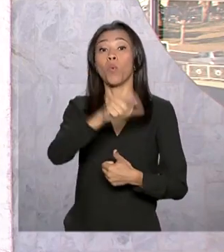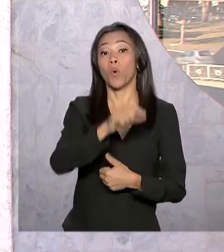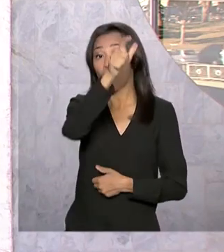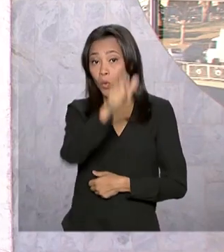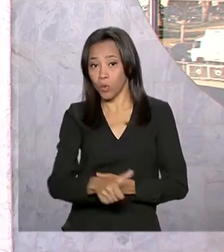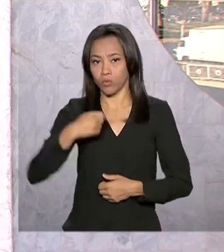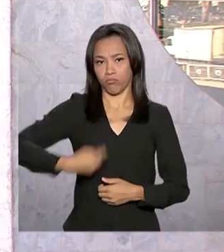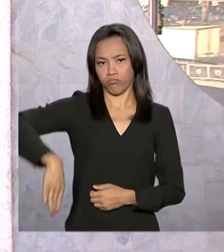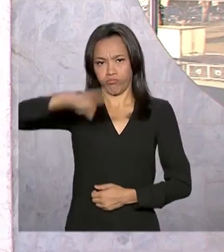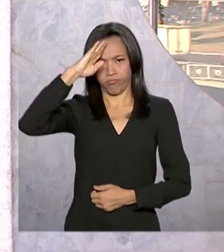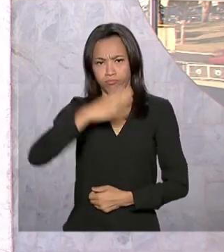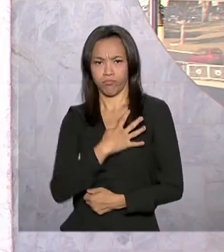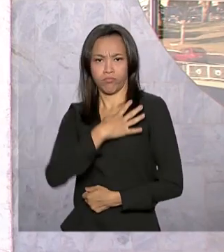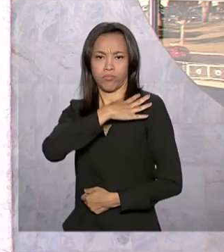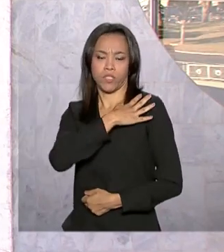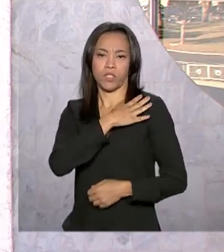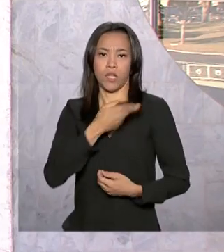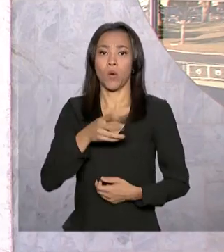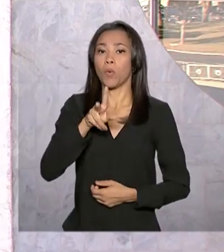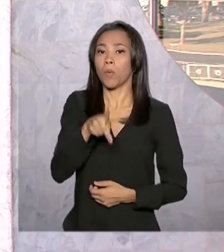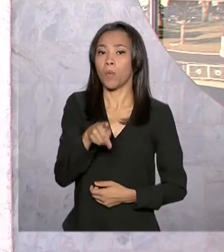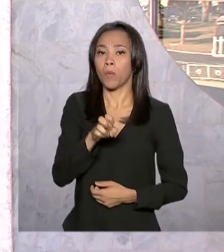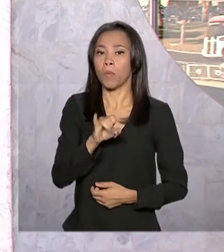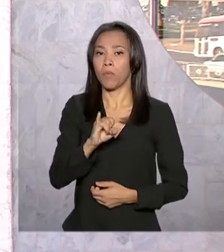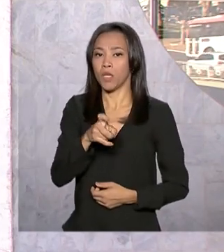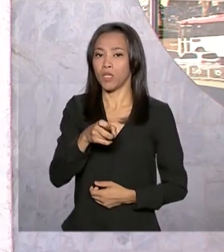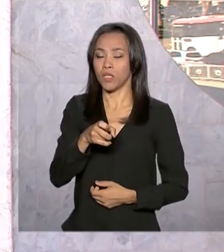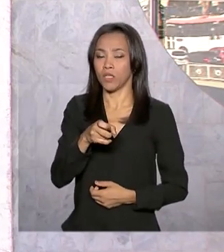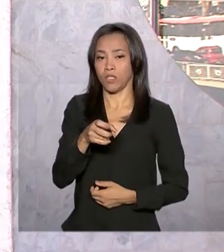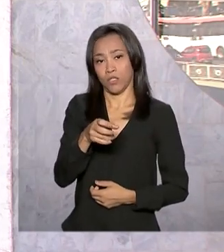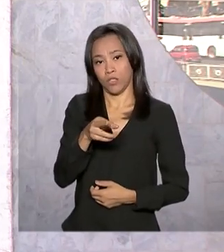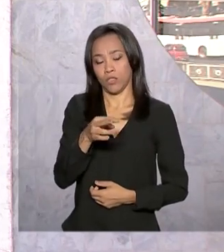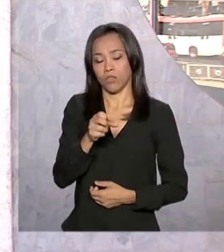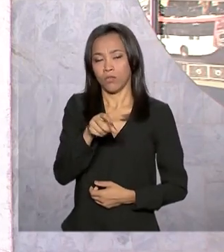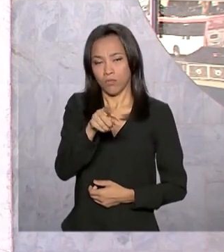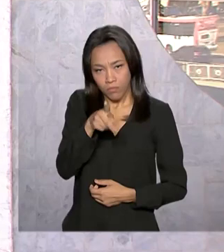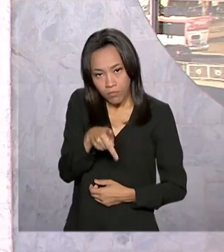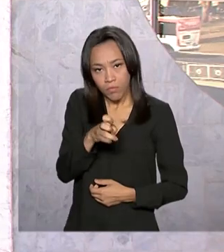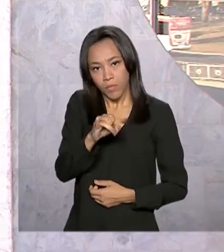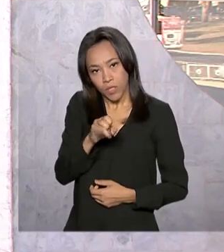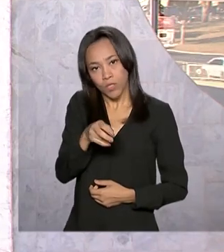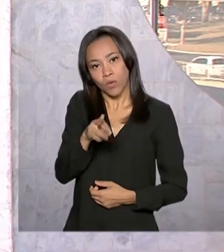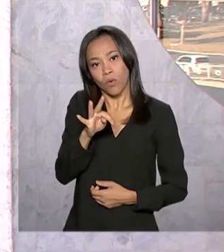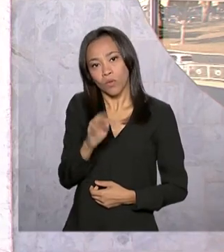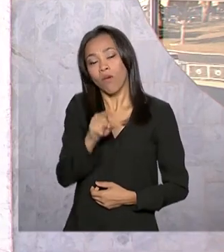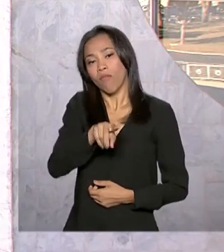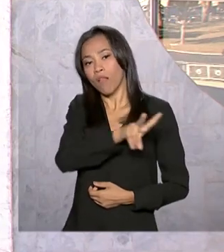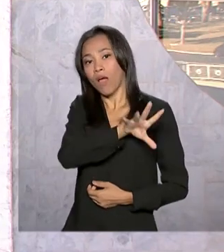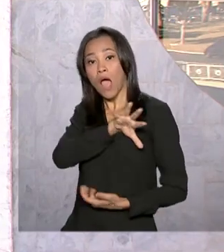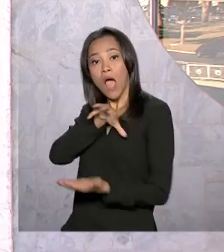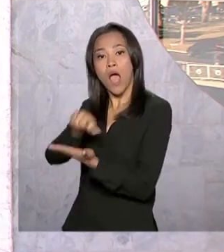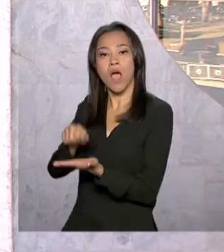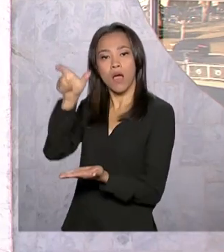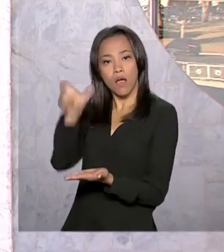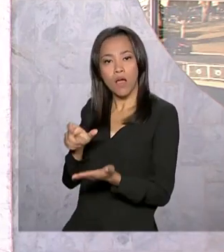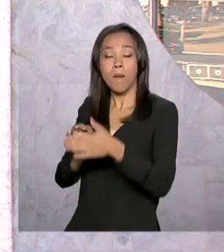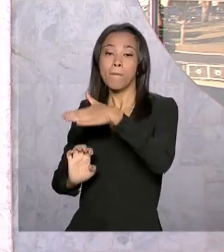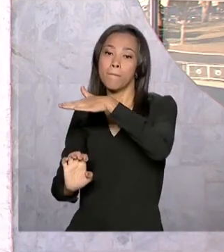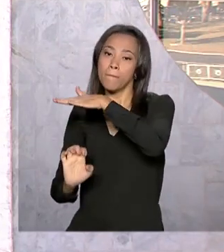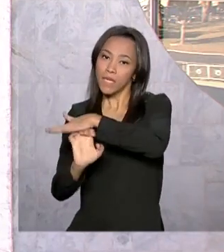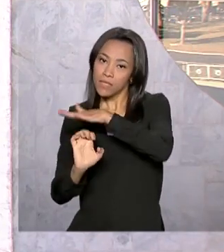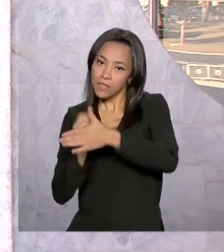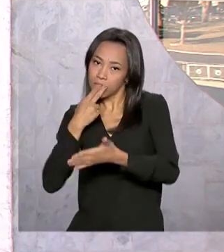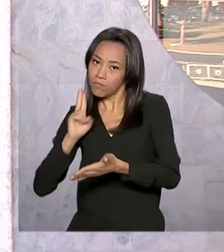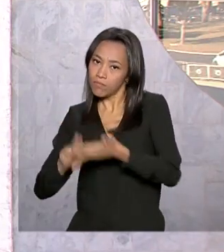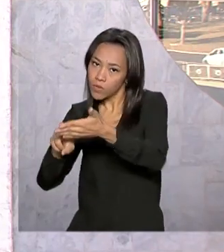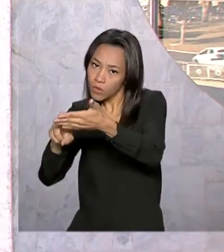que ocupava a Secretaria-Geral, vai assumir agora a presidência dos Correios. Mas antes da posse do novo ministro, o